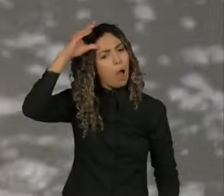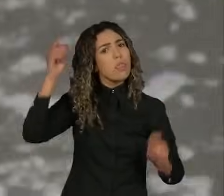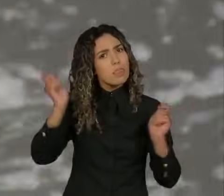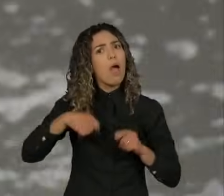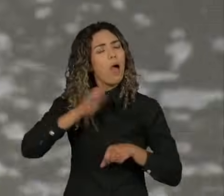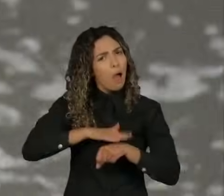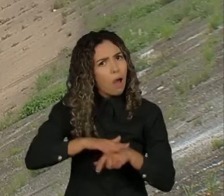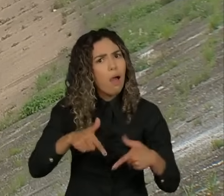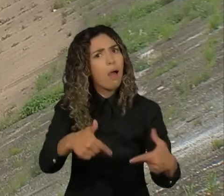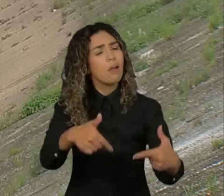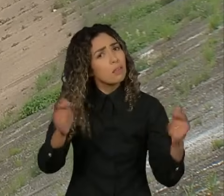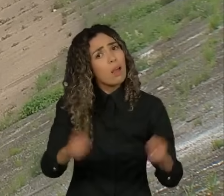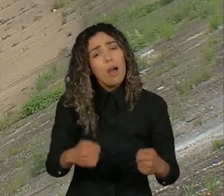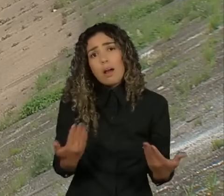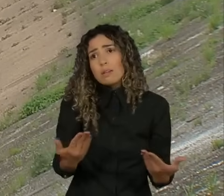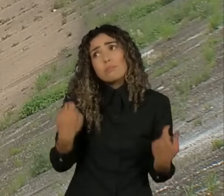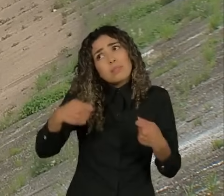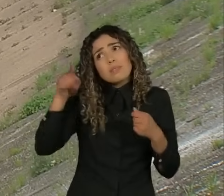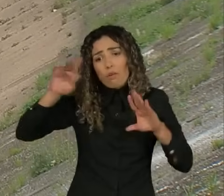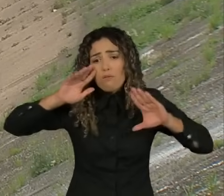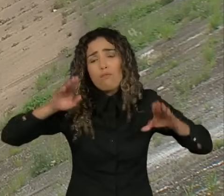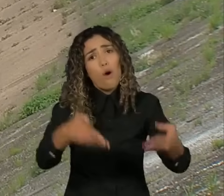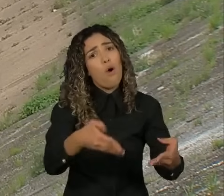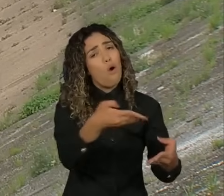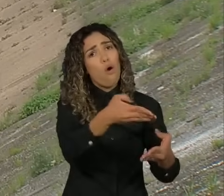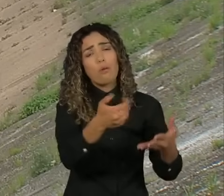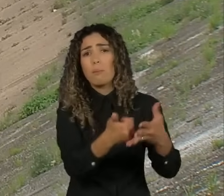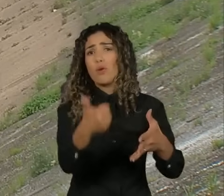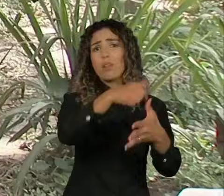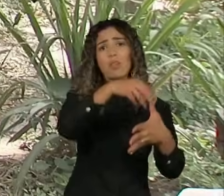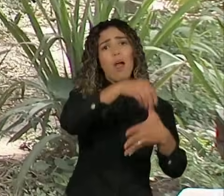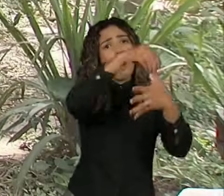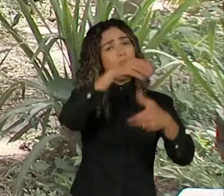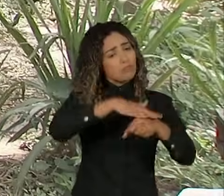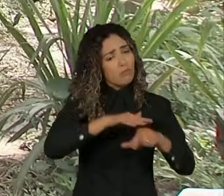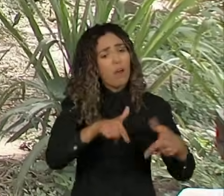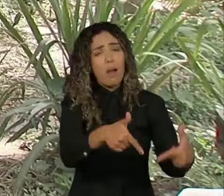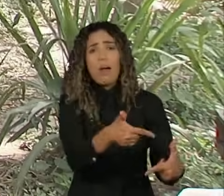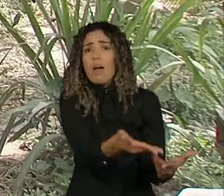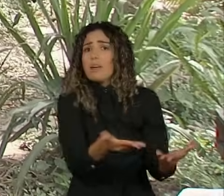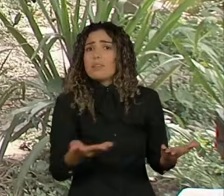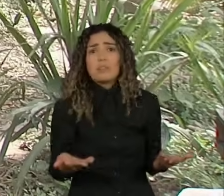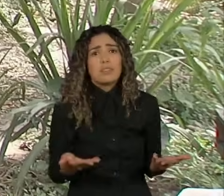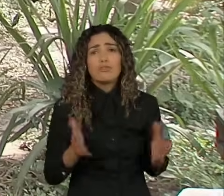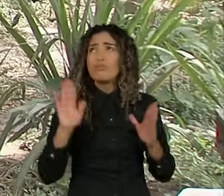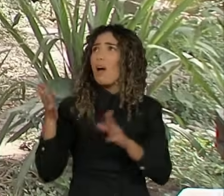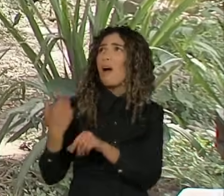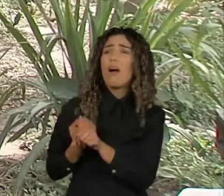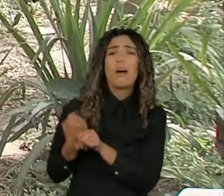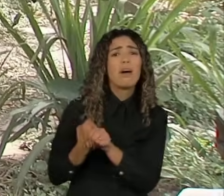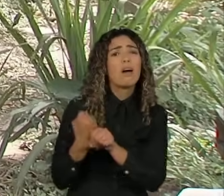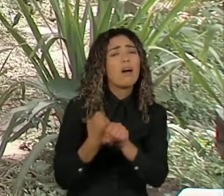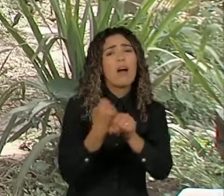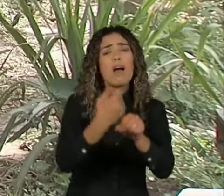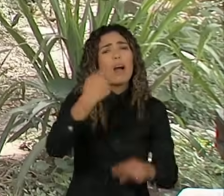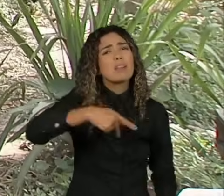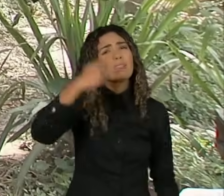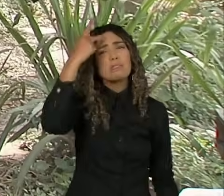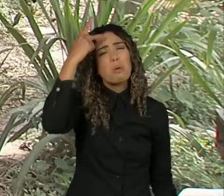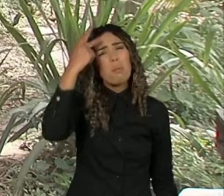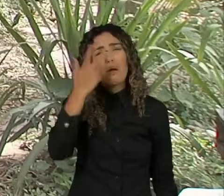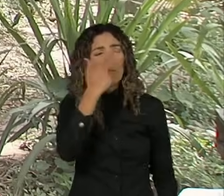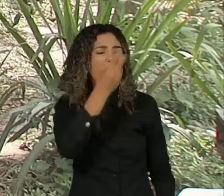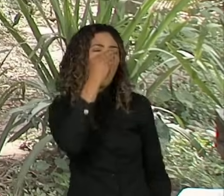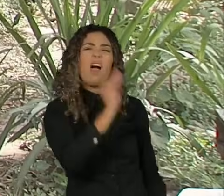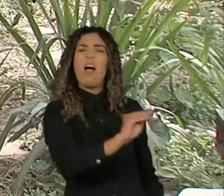realmente tornar isso uma prioridade. Essa indiferença social, né, que existe já há muitos anos em São Paulo, de a gente ignorar o Rio